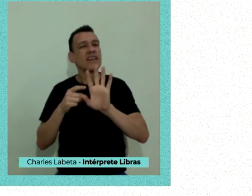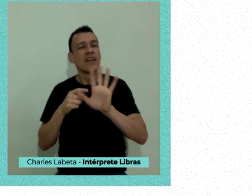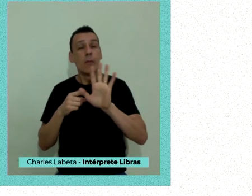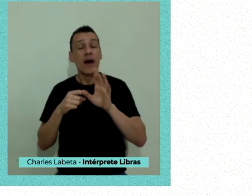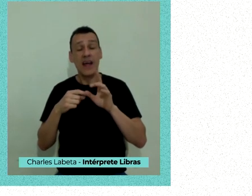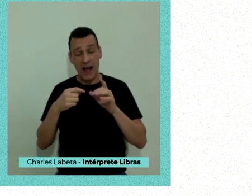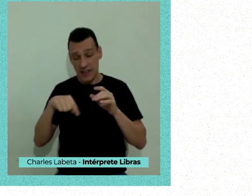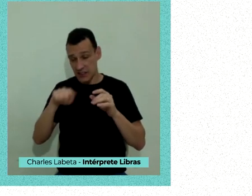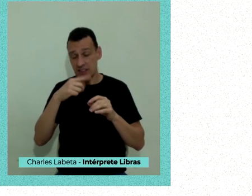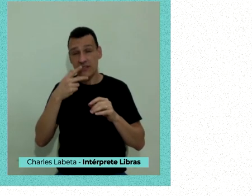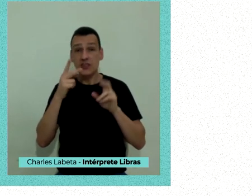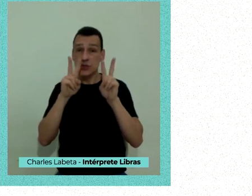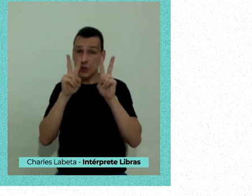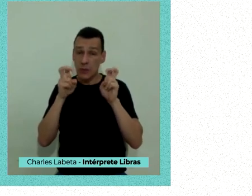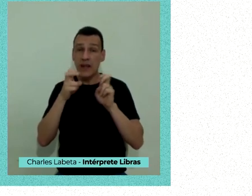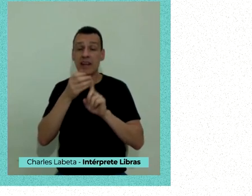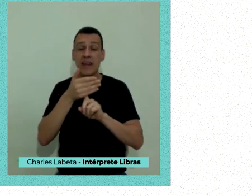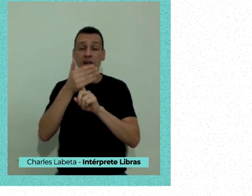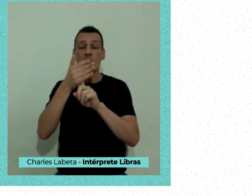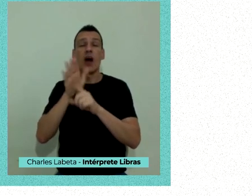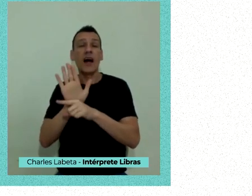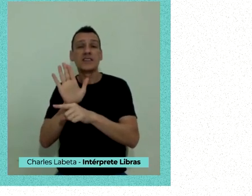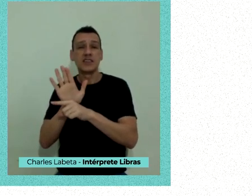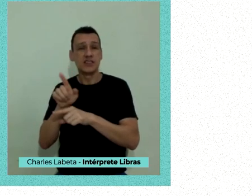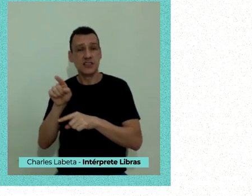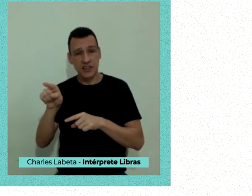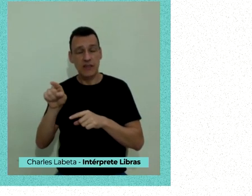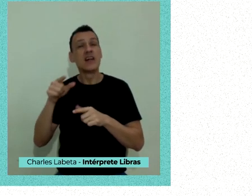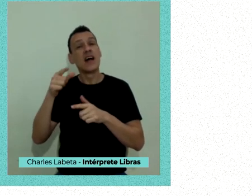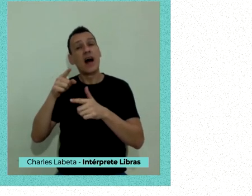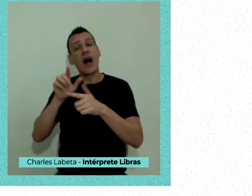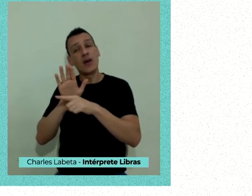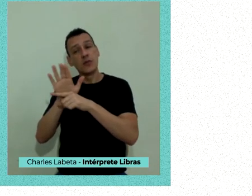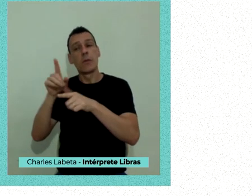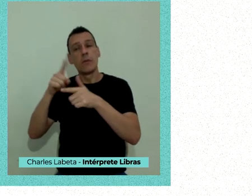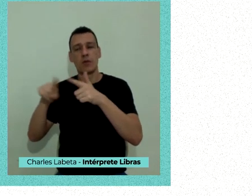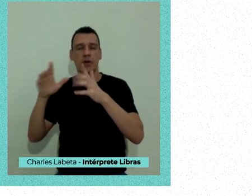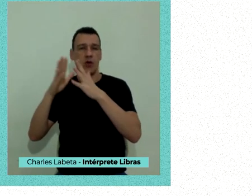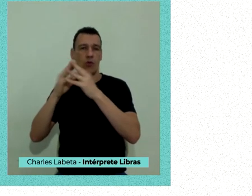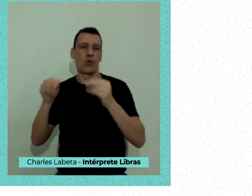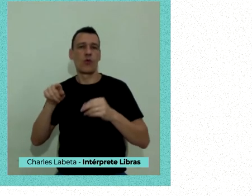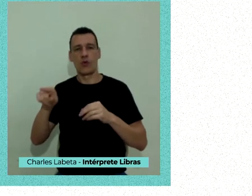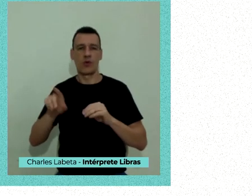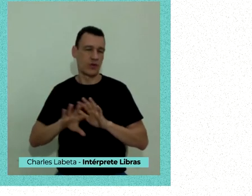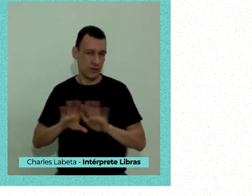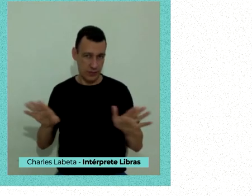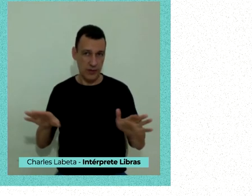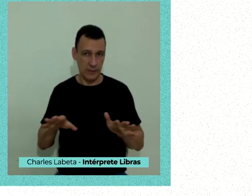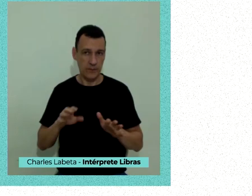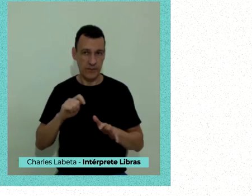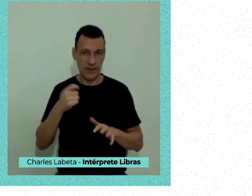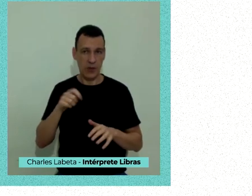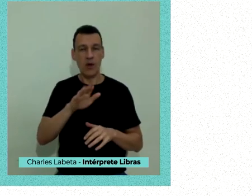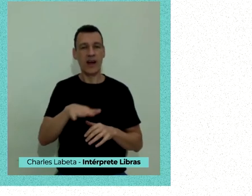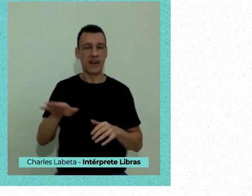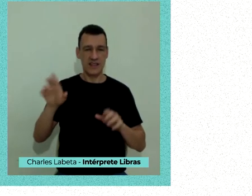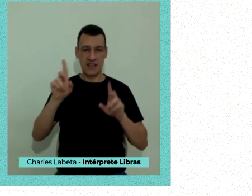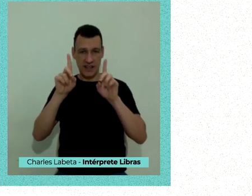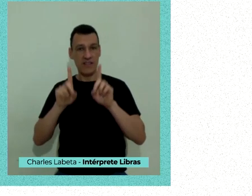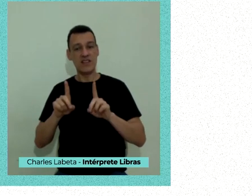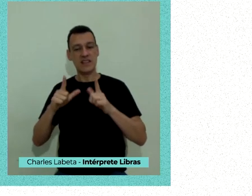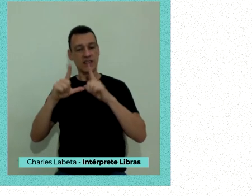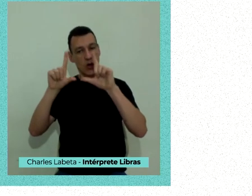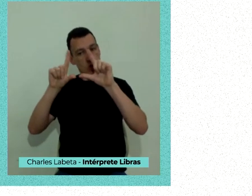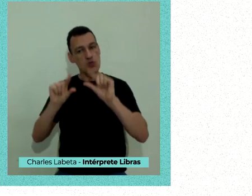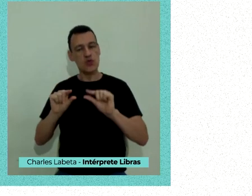tecnologia assistiva, que inclui, né, que promove a participação das crianças com deficiência nas atividades e